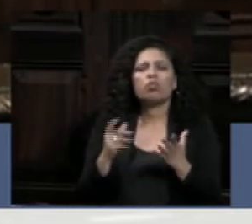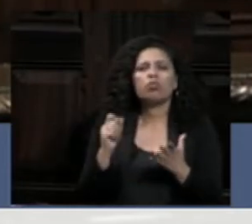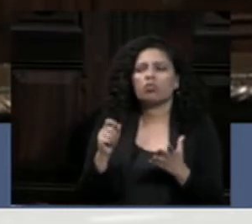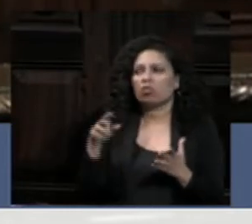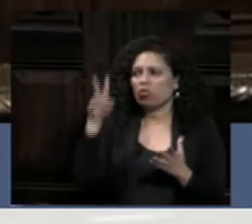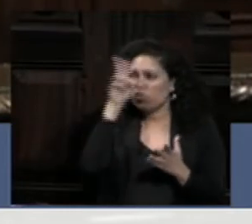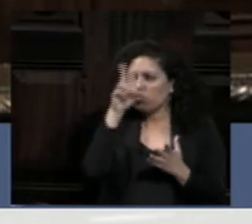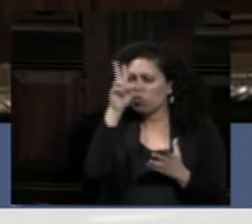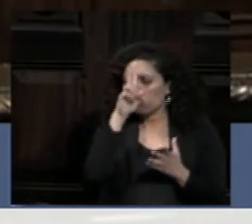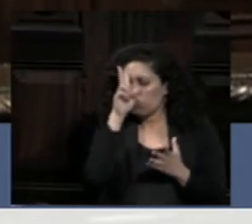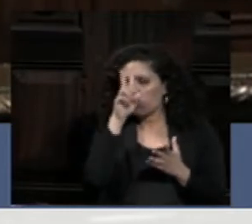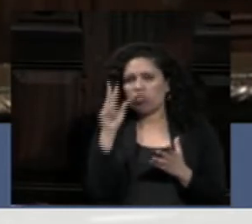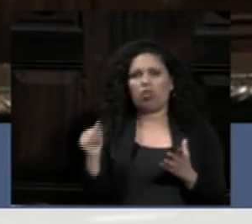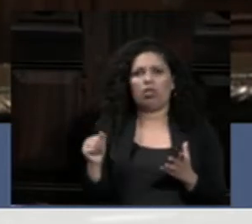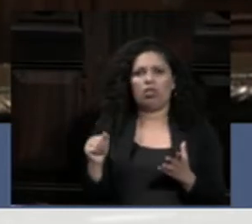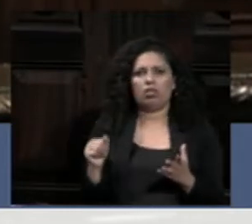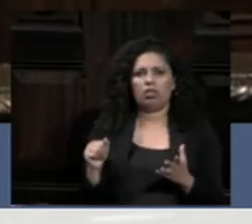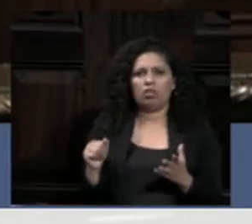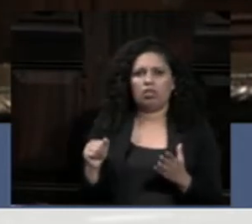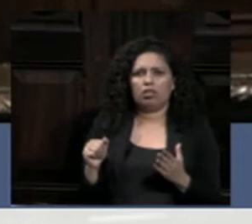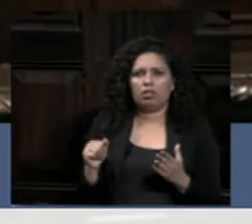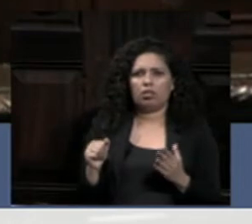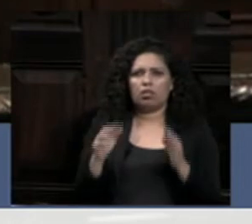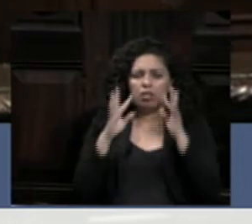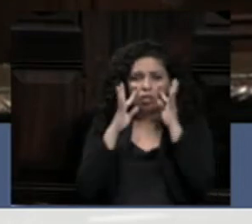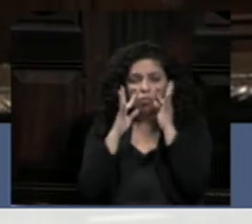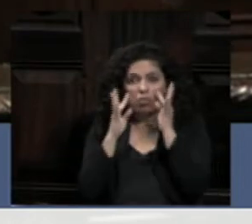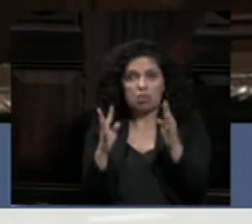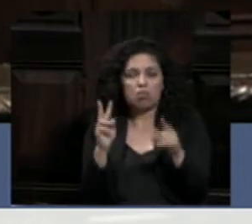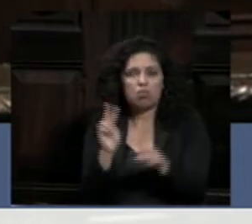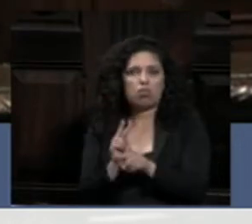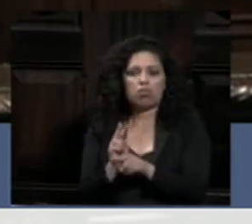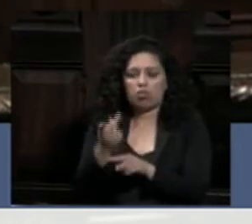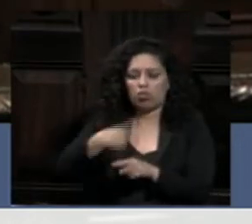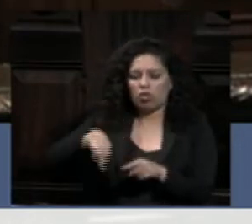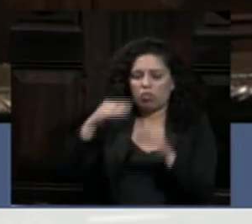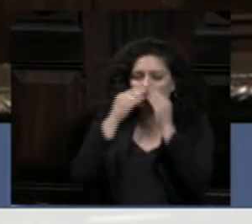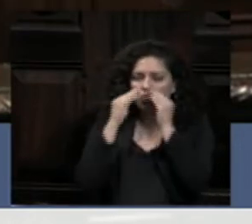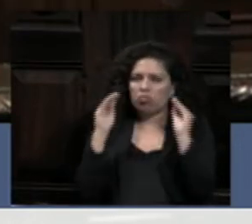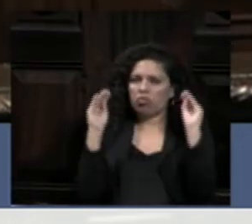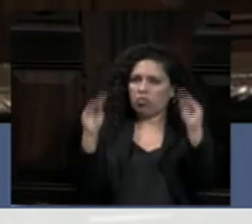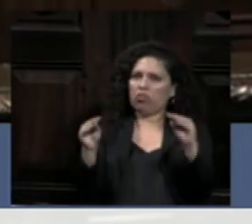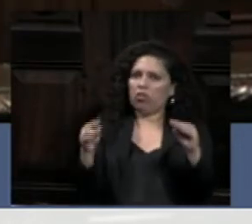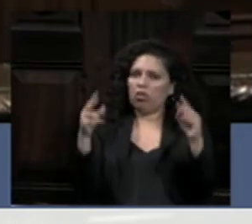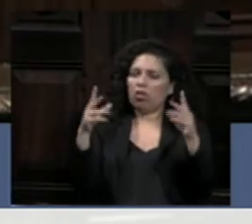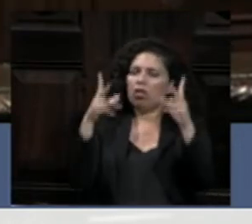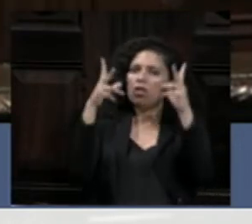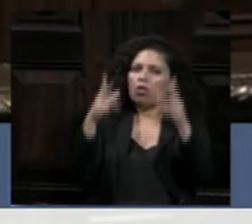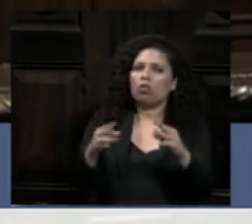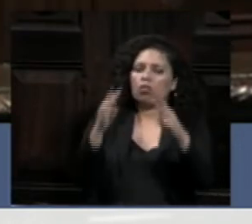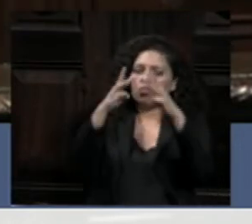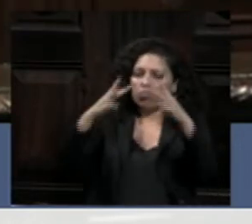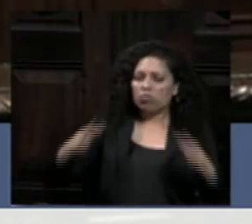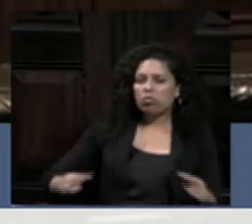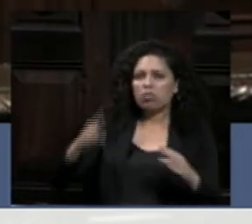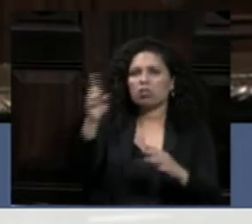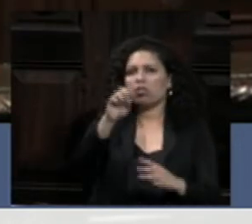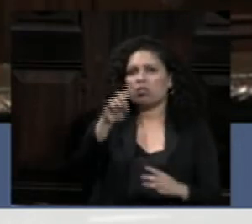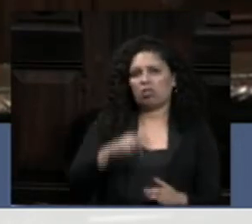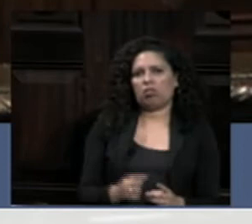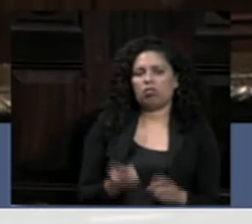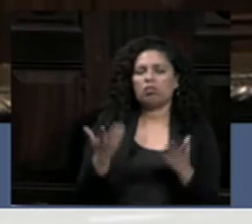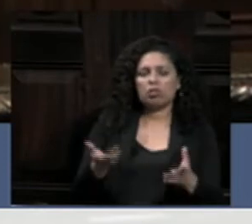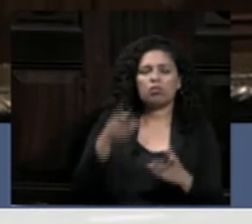que vire cinzas exatamente aquilo que muito já se destruiu. Que a memória possa permanecer e